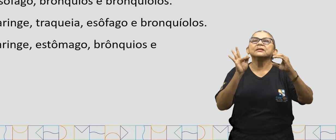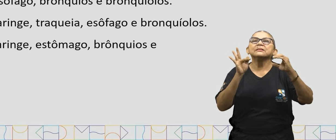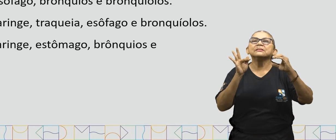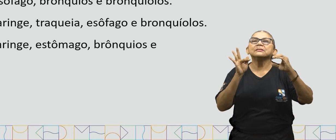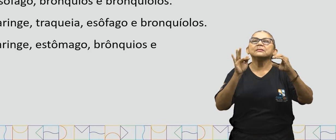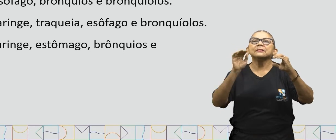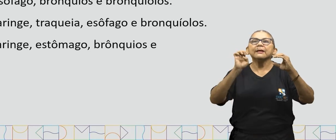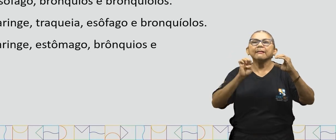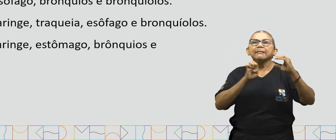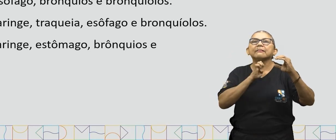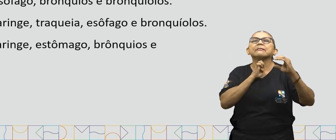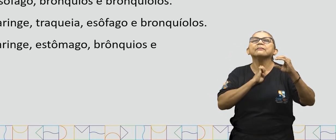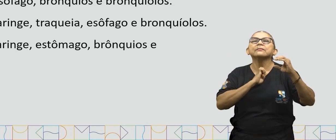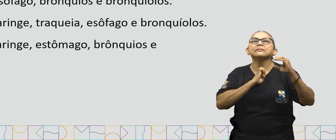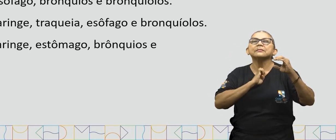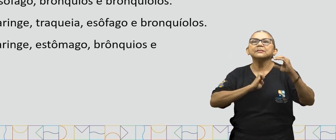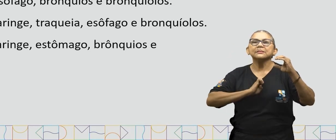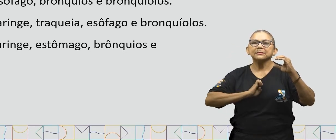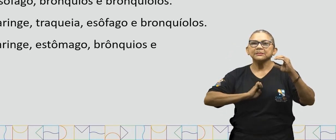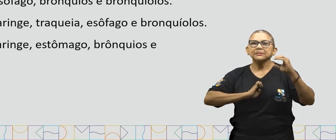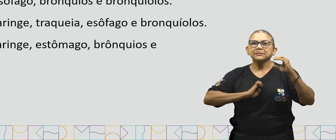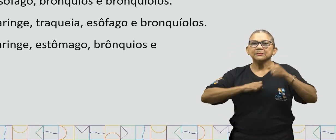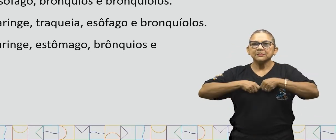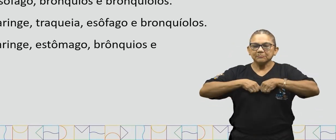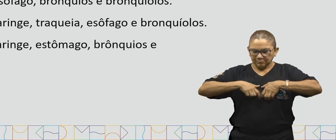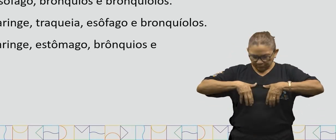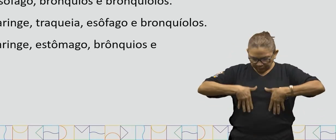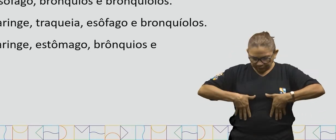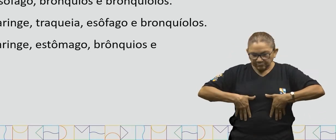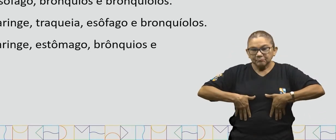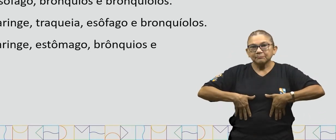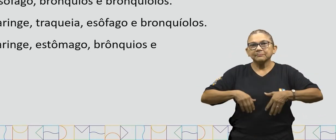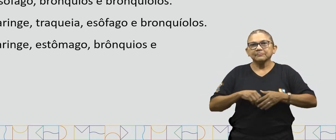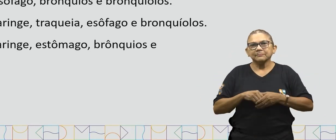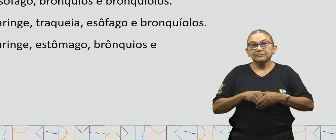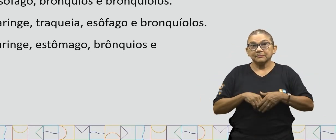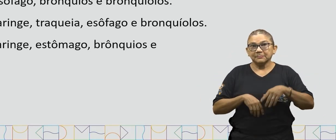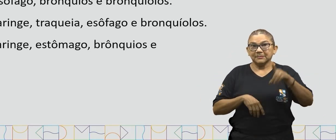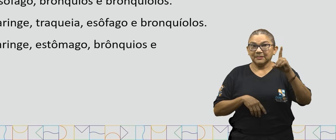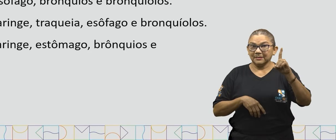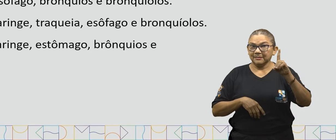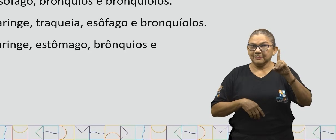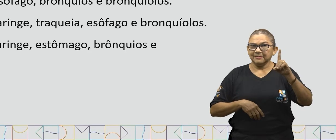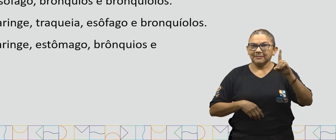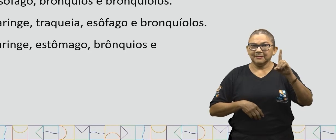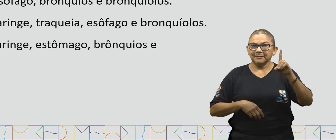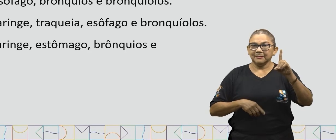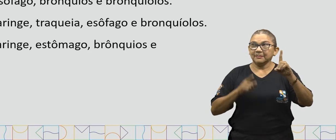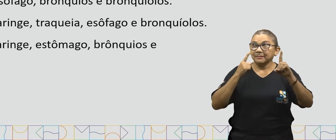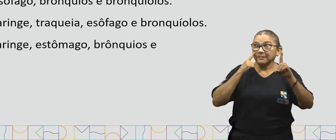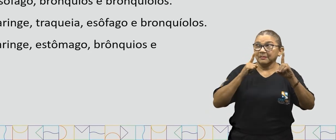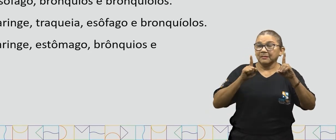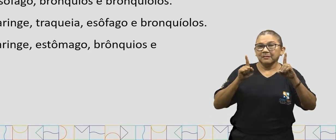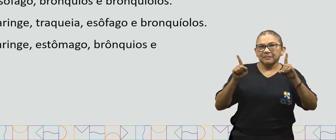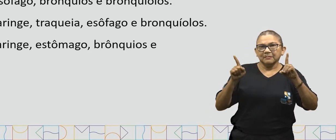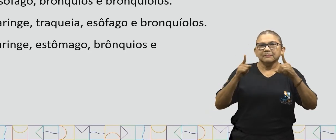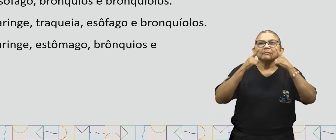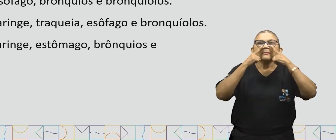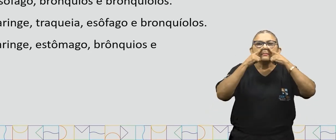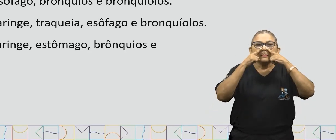esôfago, brônquios e bronquíolos. Letra D, cavidades